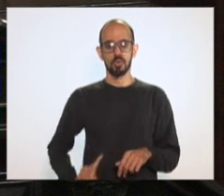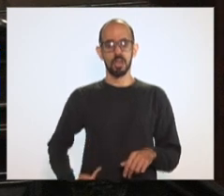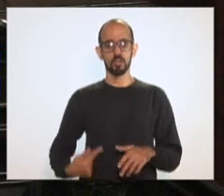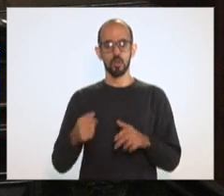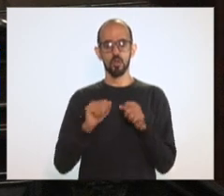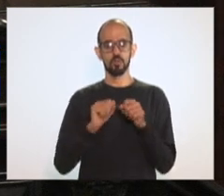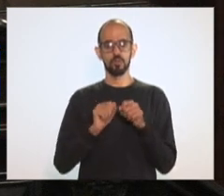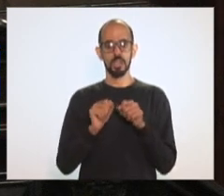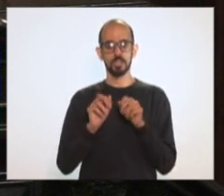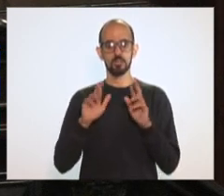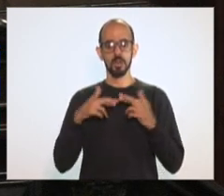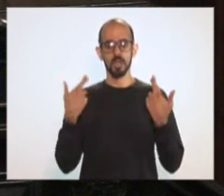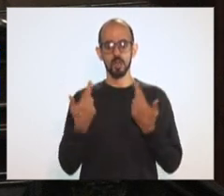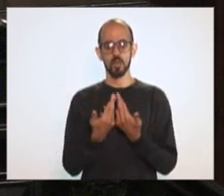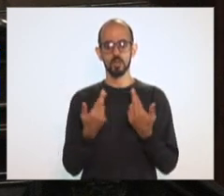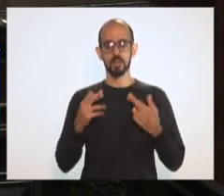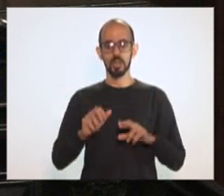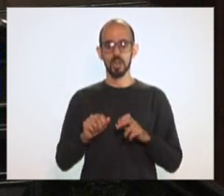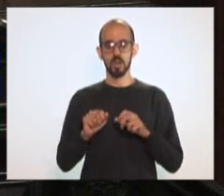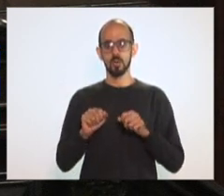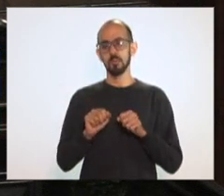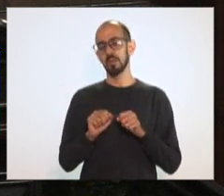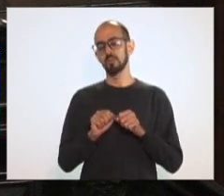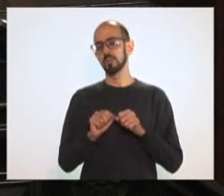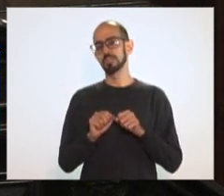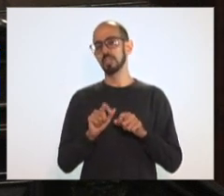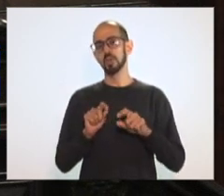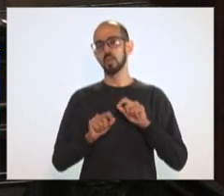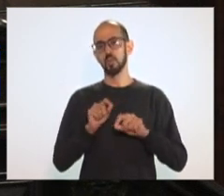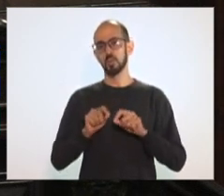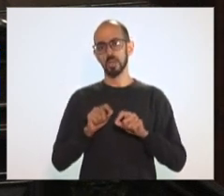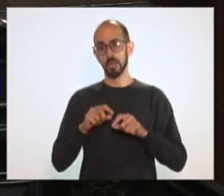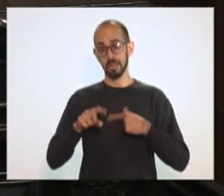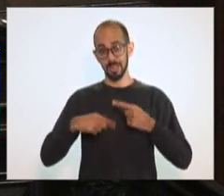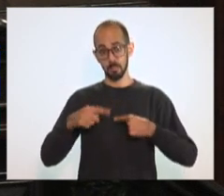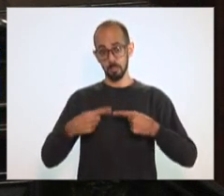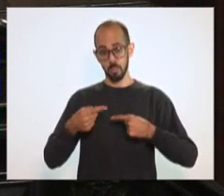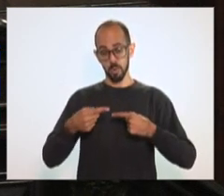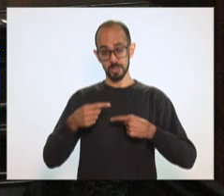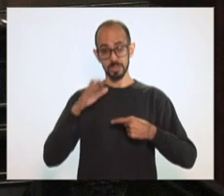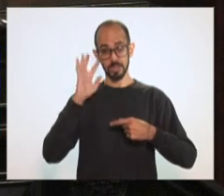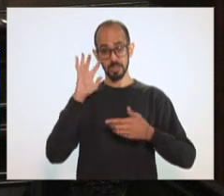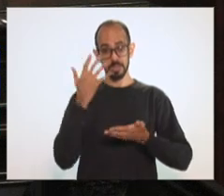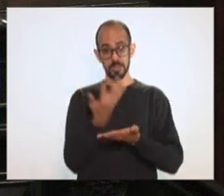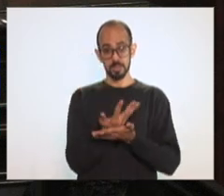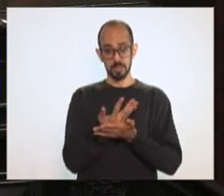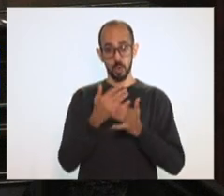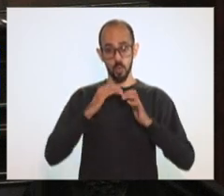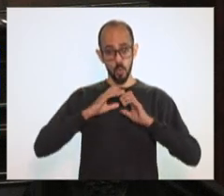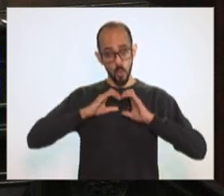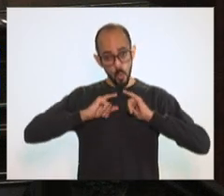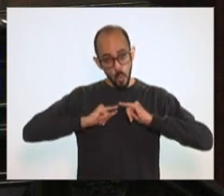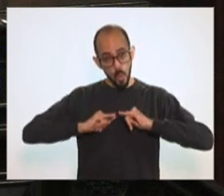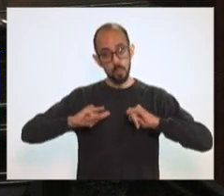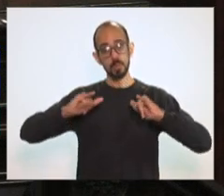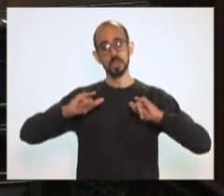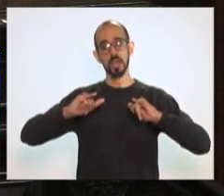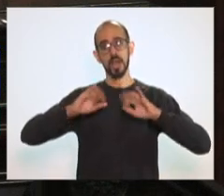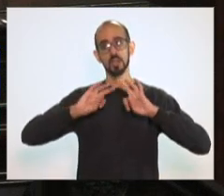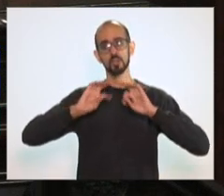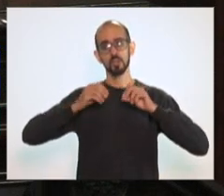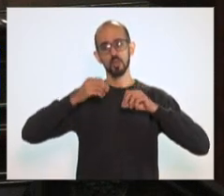uma reunião com os setores produtivos para, na sequência, após a tomada de decisão, comunicar aos senhores prefeitos,